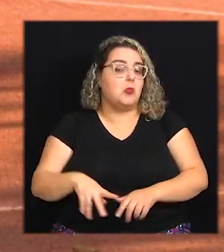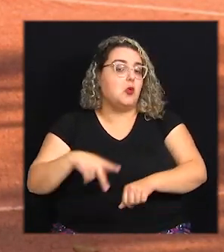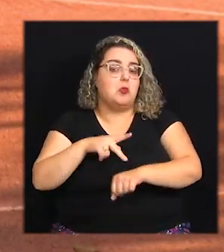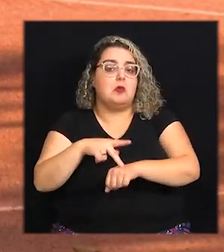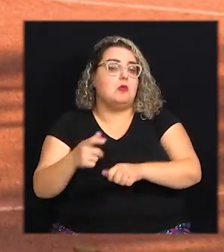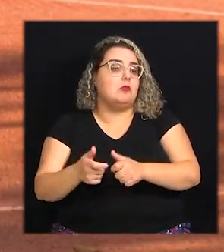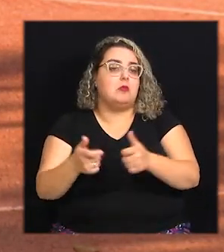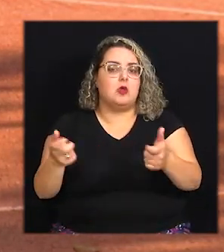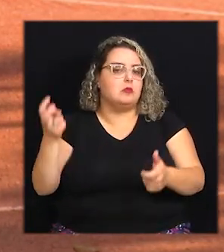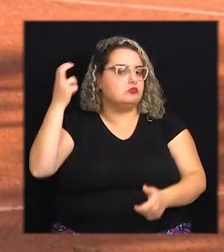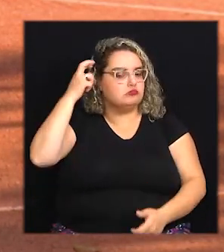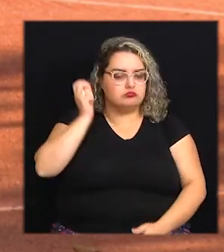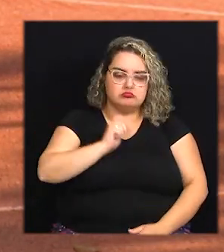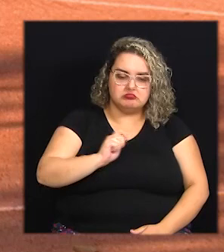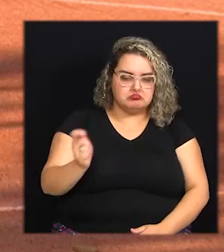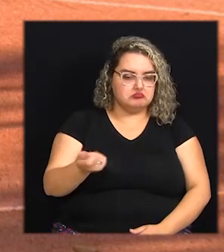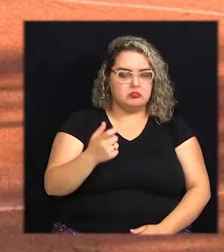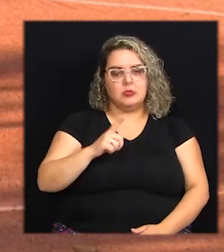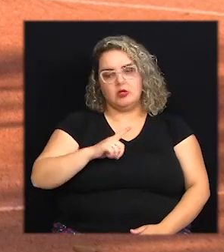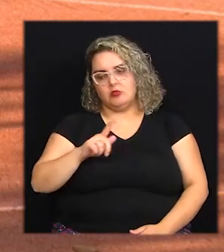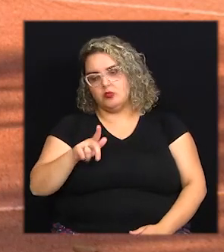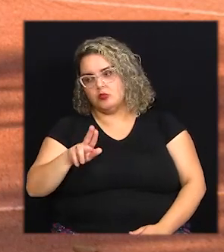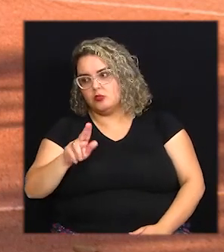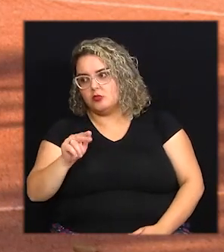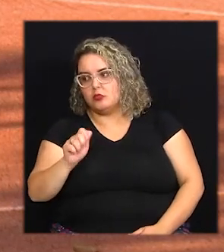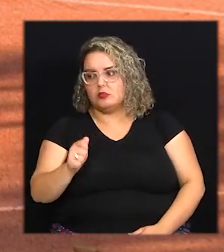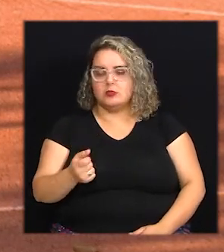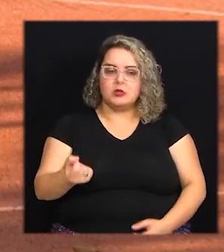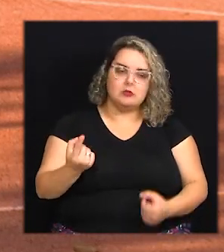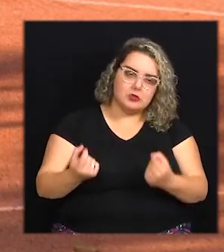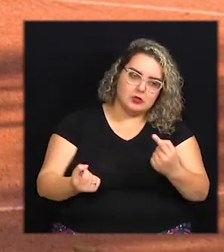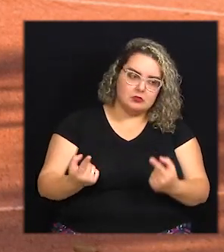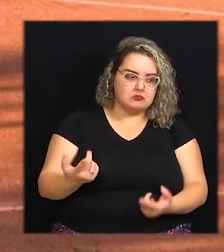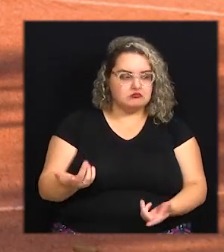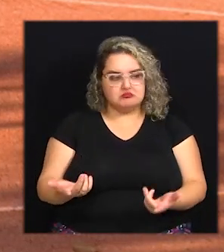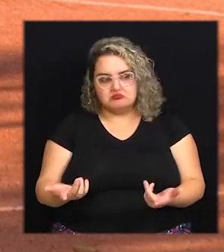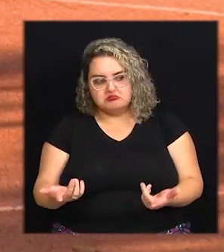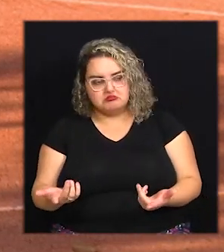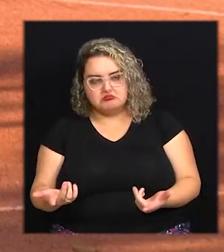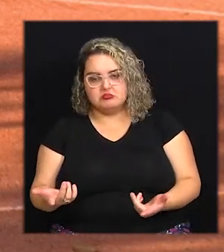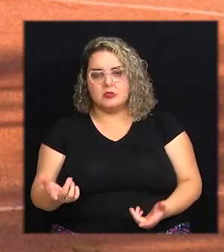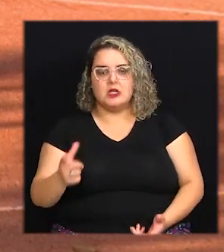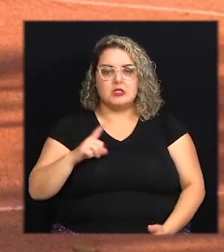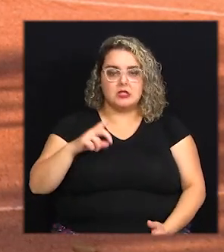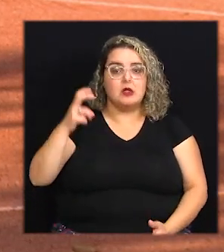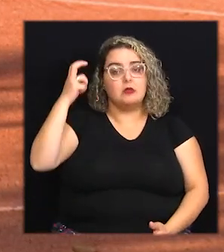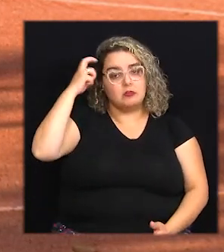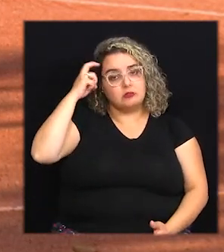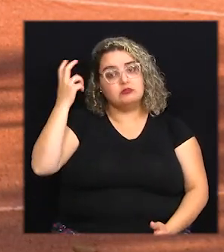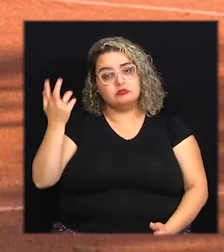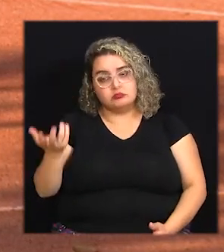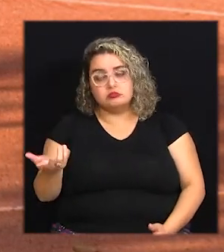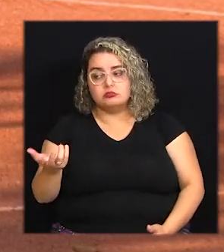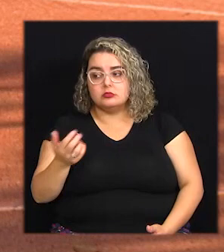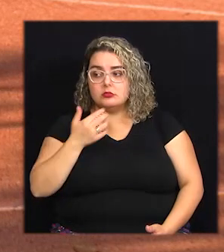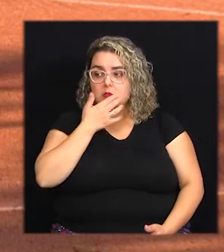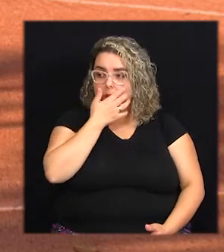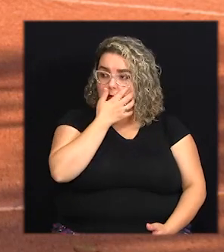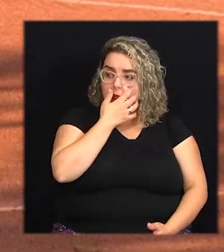um país com muita cultura no tênis. Teve o Guga, teve alguns, mas tem a questão da